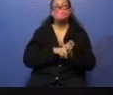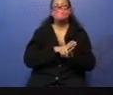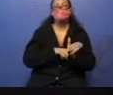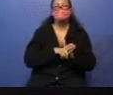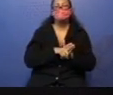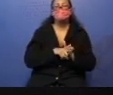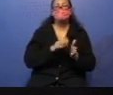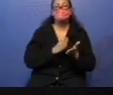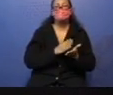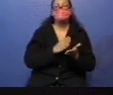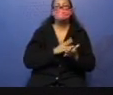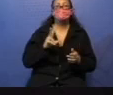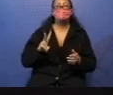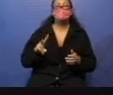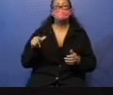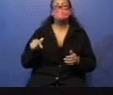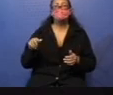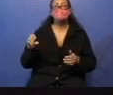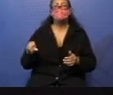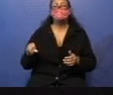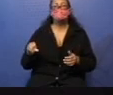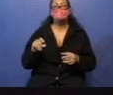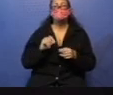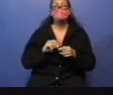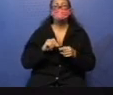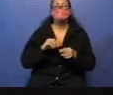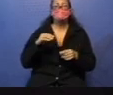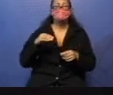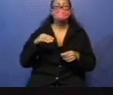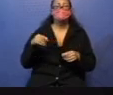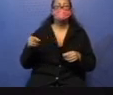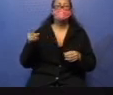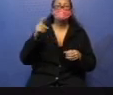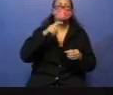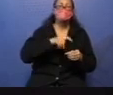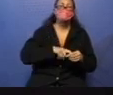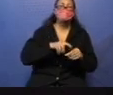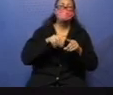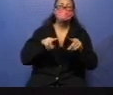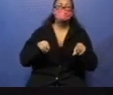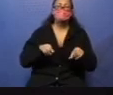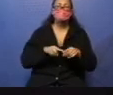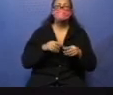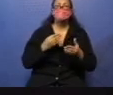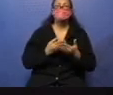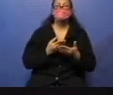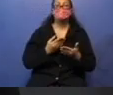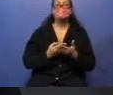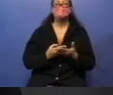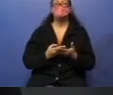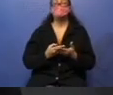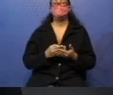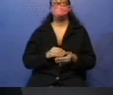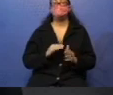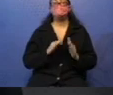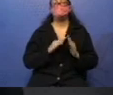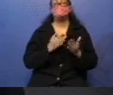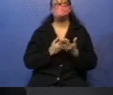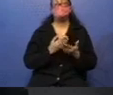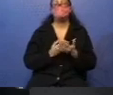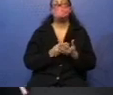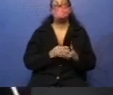279, como já expliquei, vai ficar para quando nós estivermos em sala de aula, certo? Vamos para